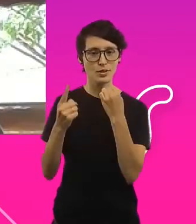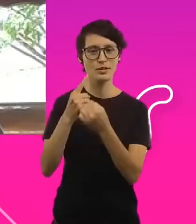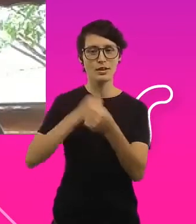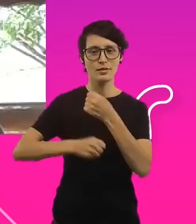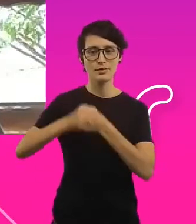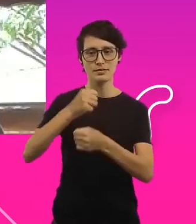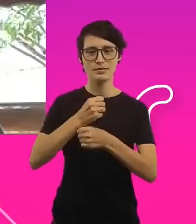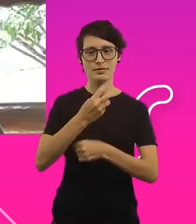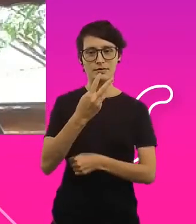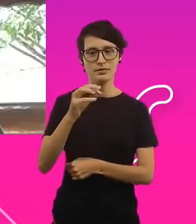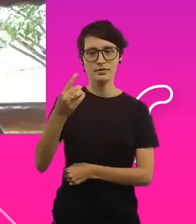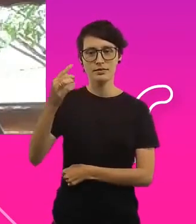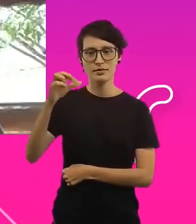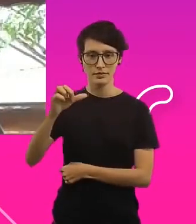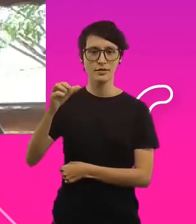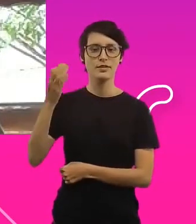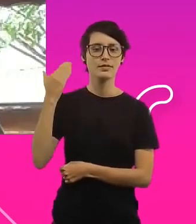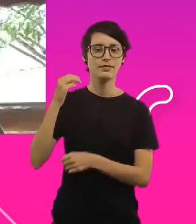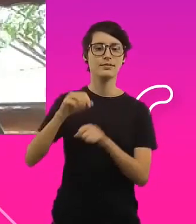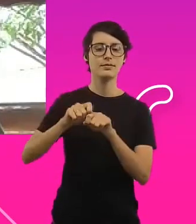de São Paulo.